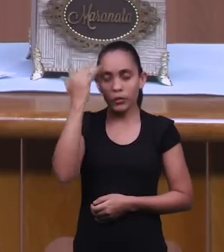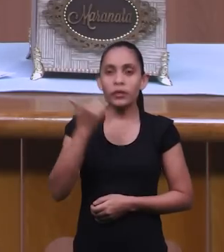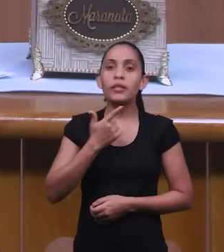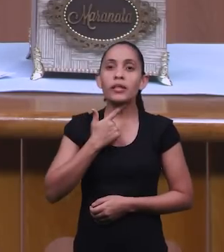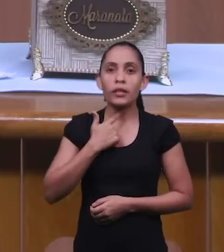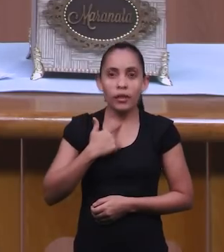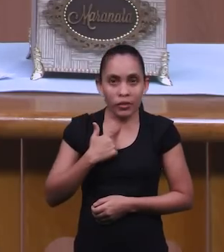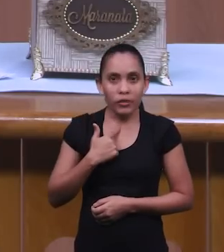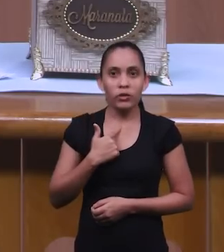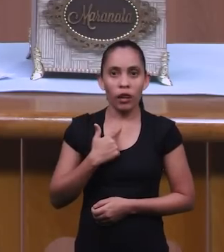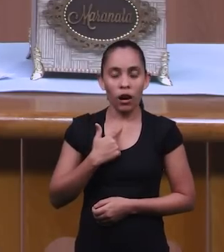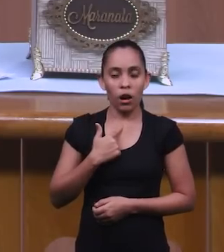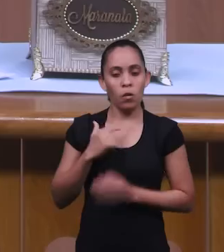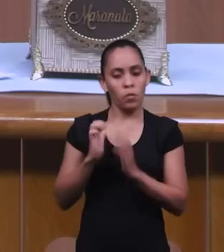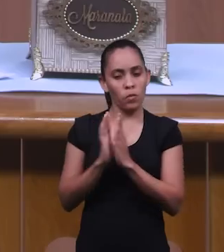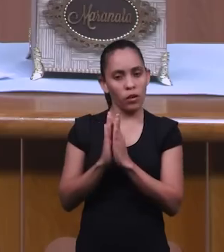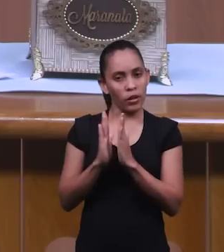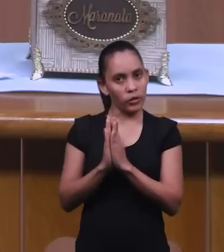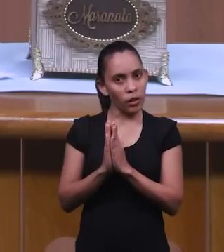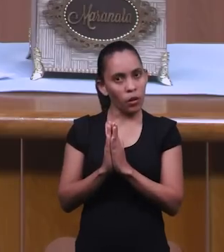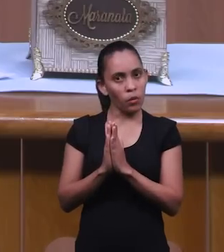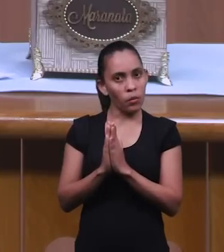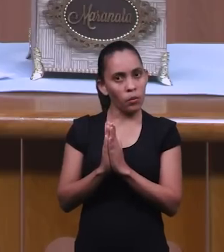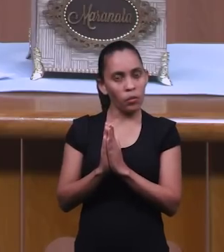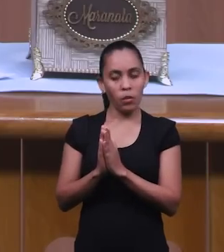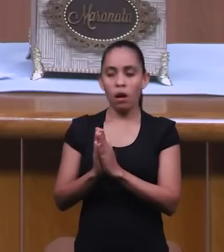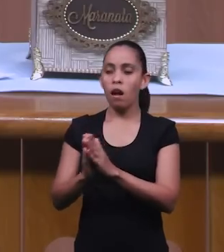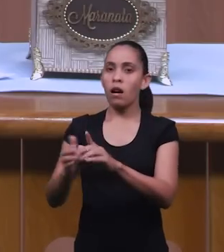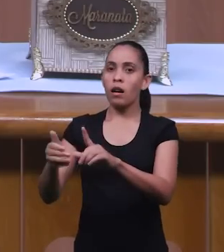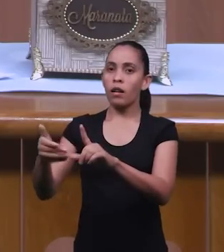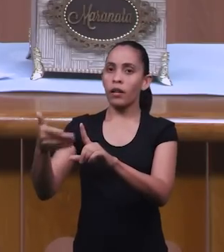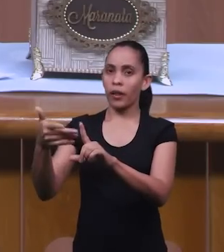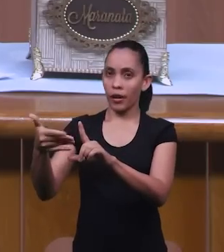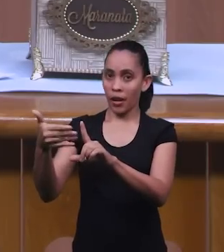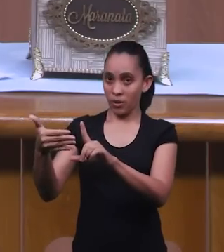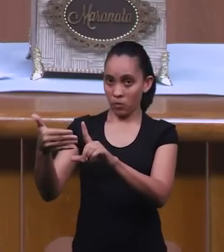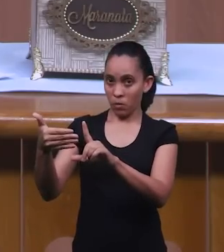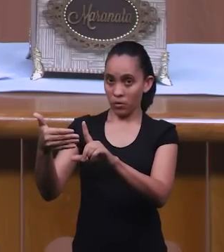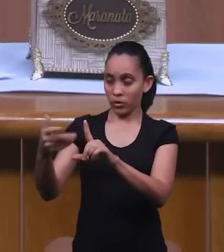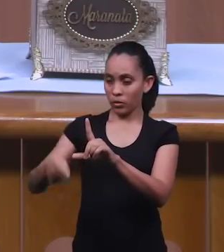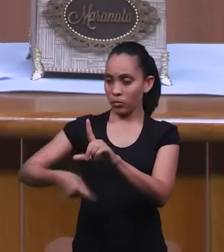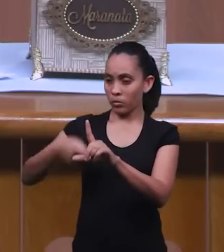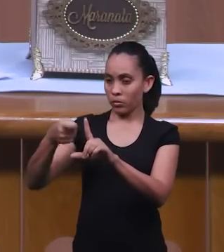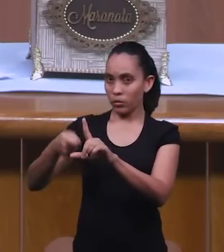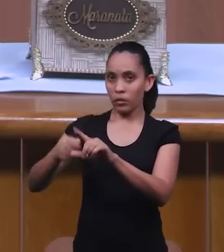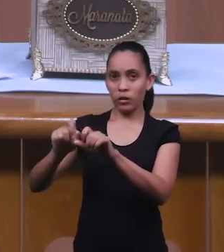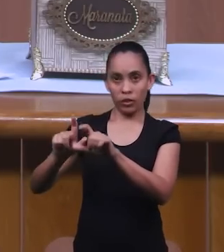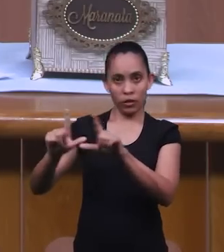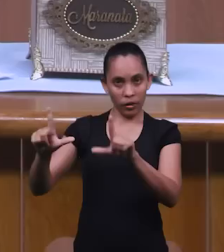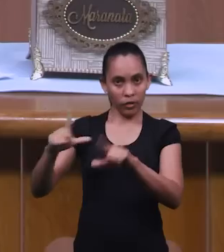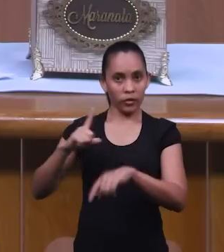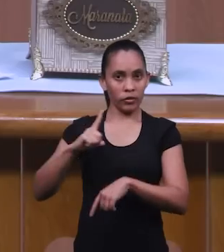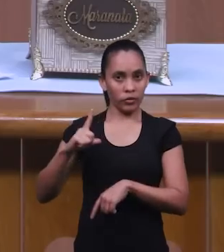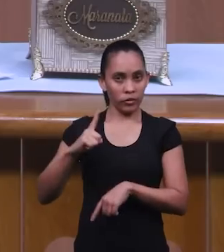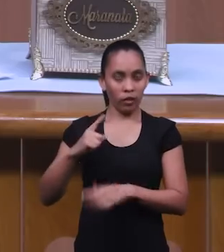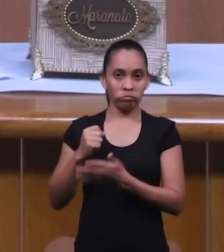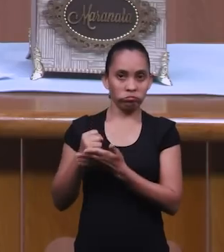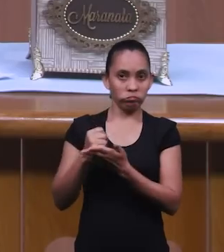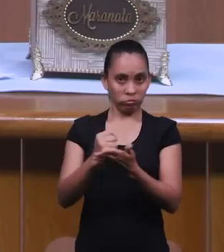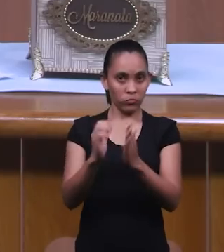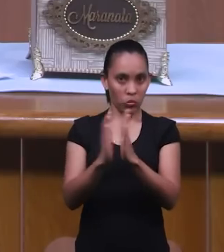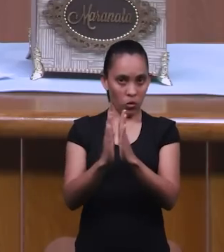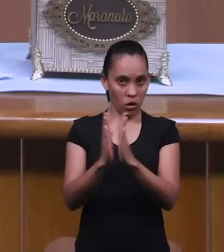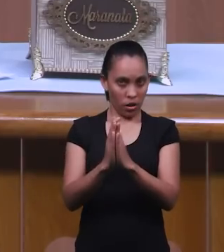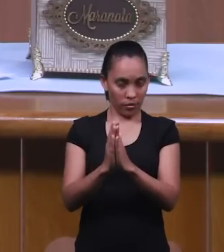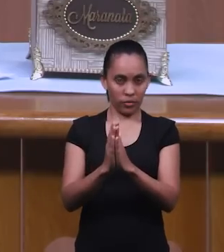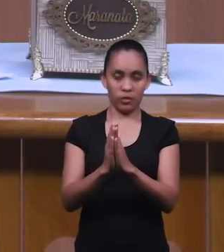Quem desejar uma assistência e estiver no exterior, aponte a câmera para o QR Code e pode receber assistência,